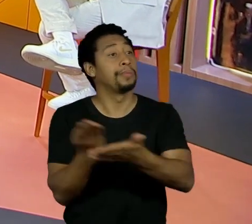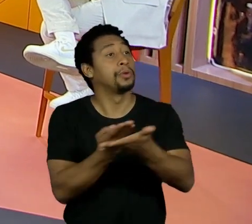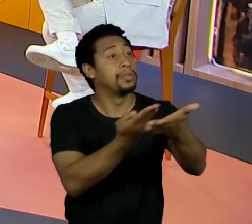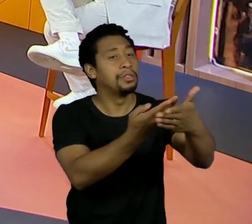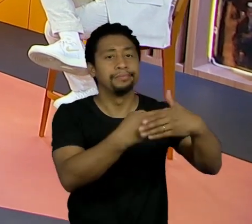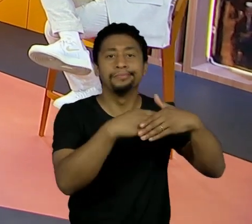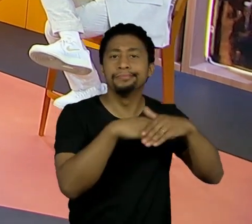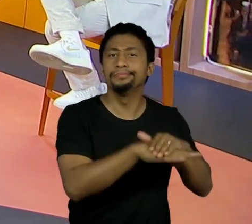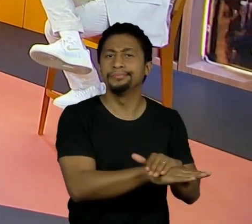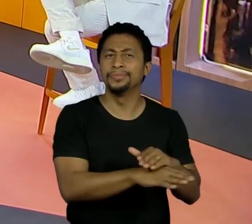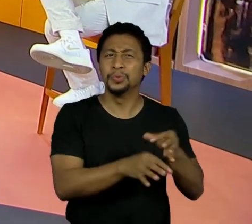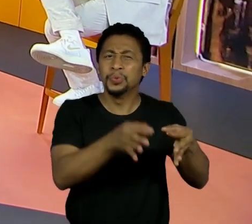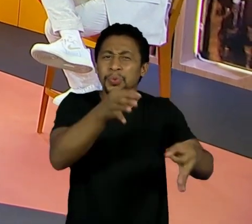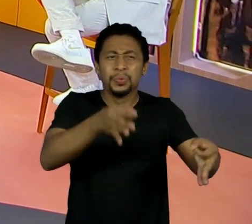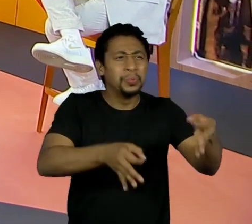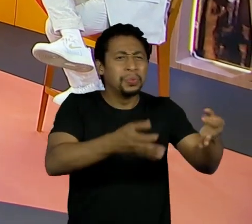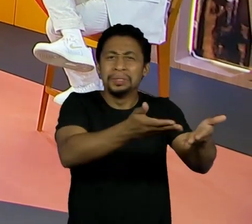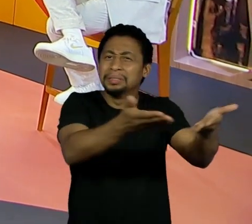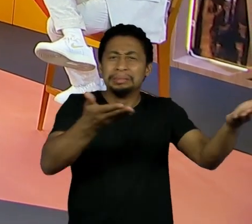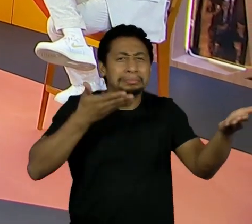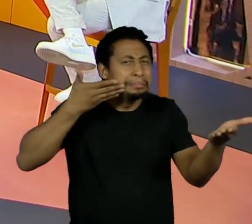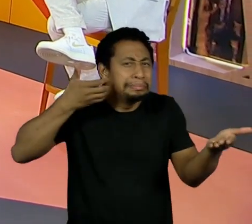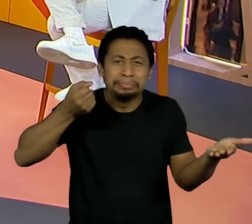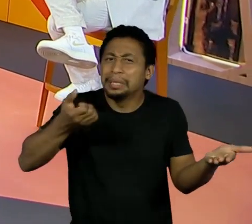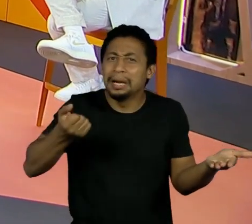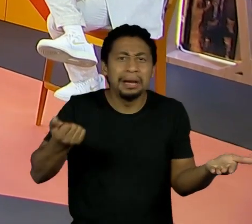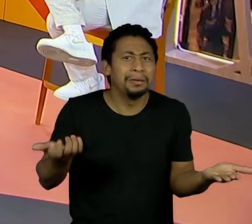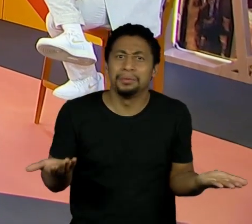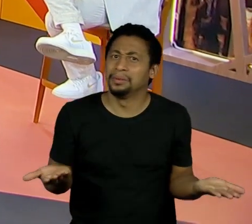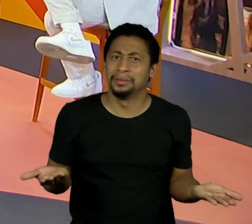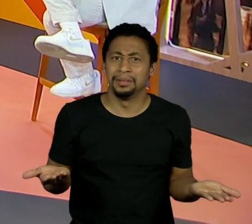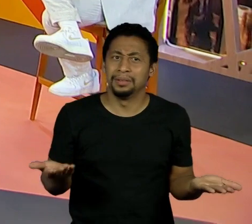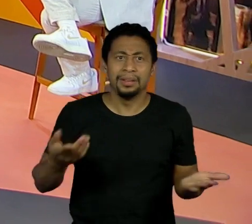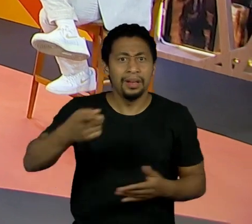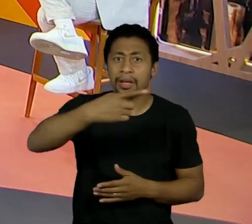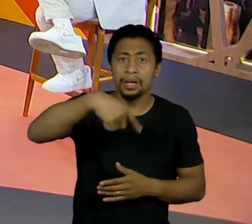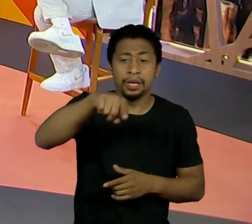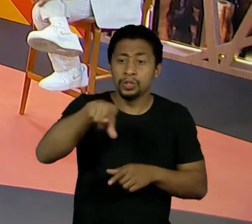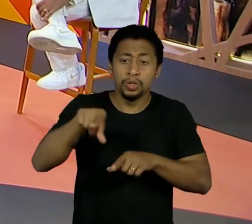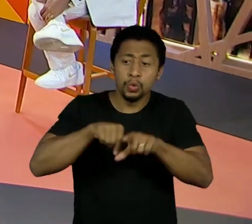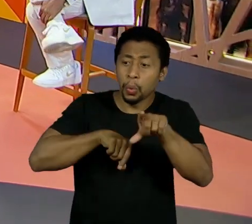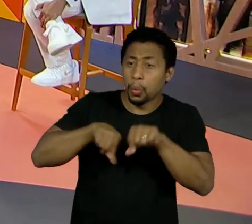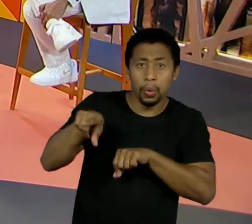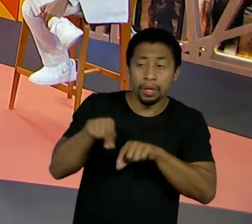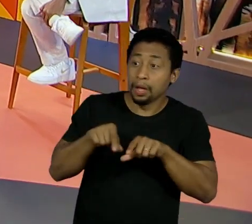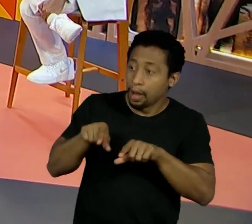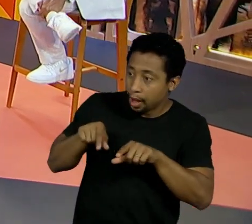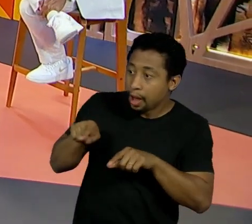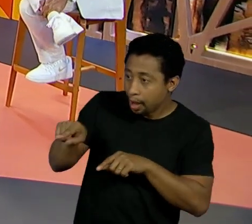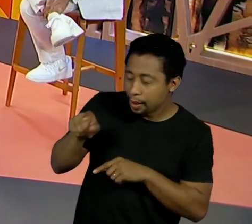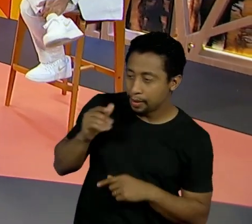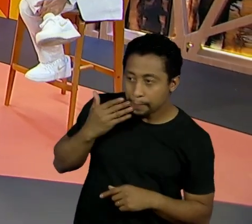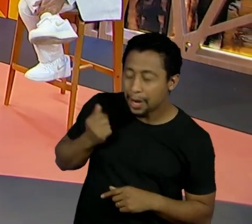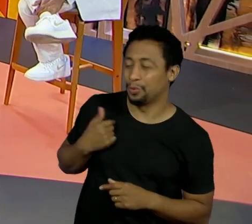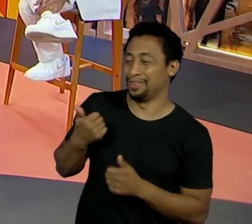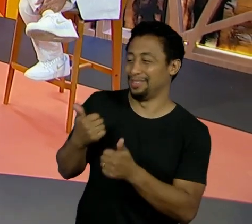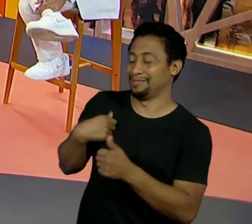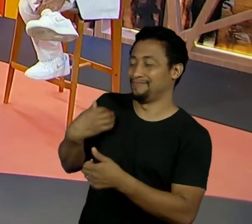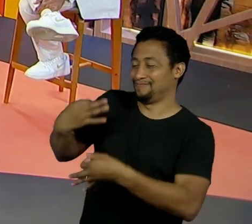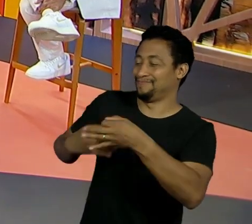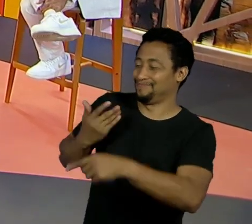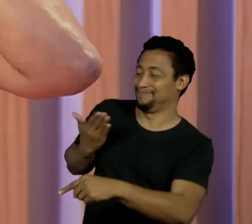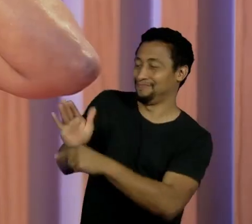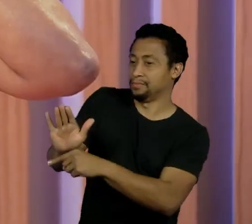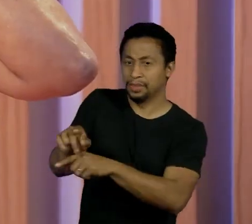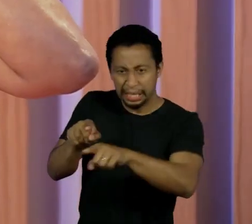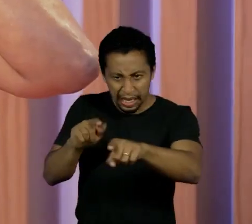judiciário extremamente branco e um pacto seletivo e um pacto sobre... Eu fico me perguntando, quando aquele